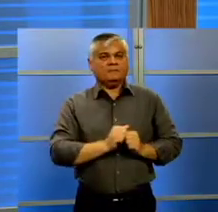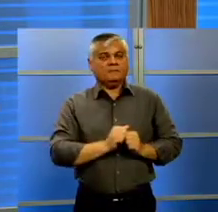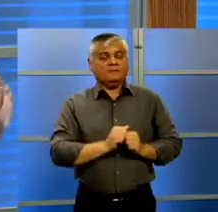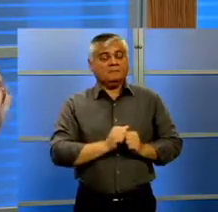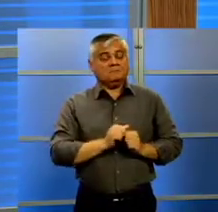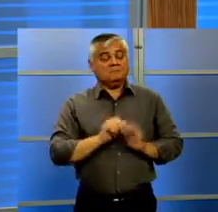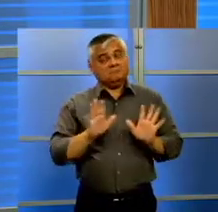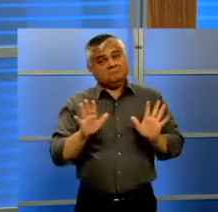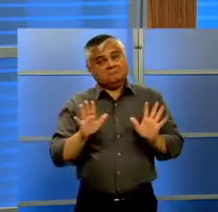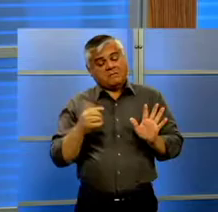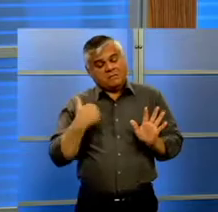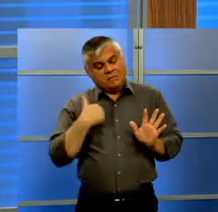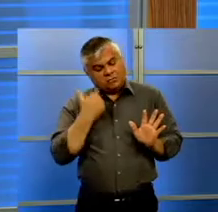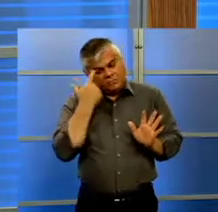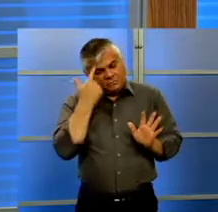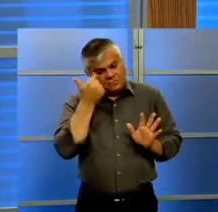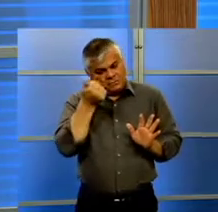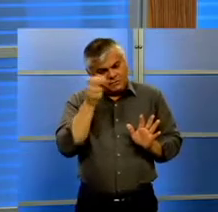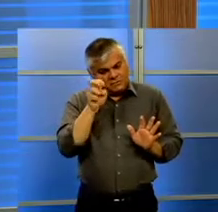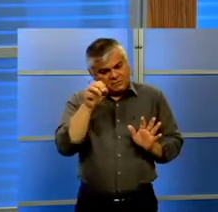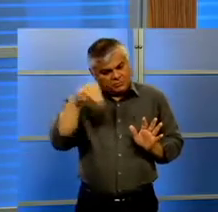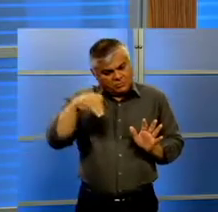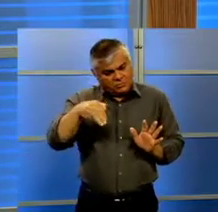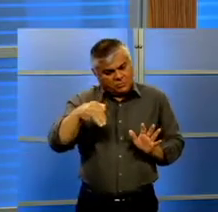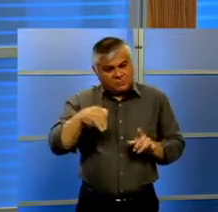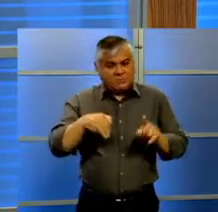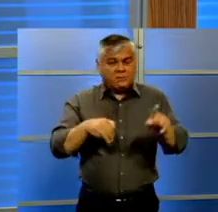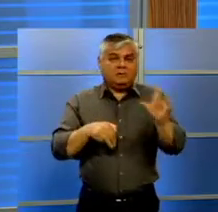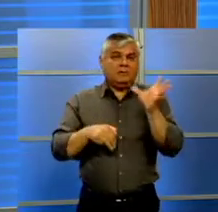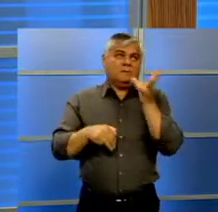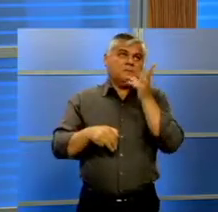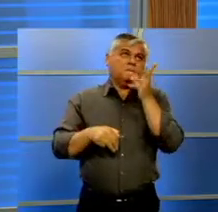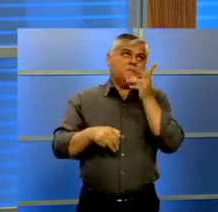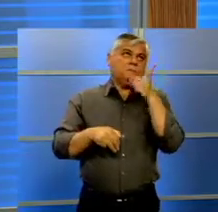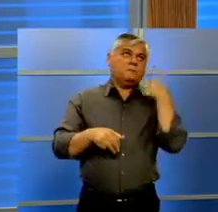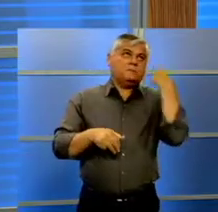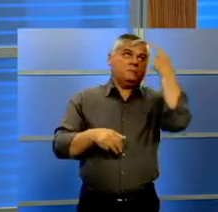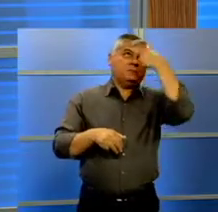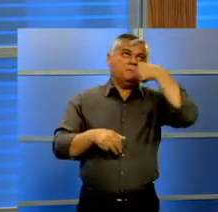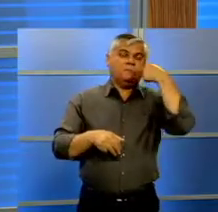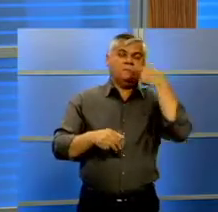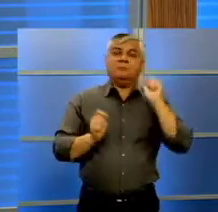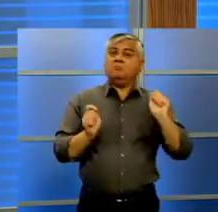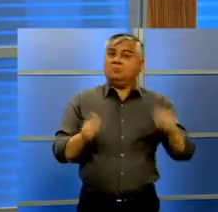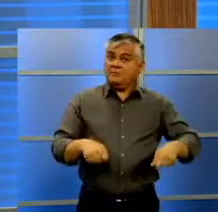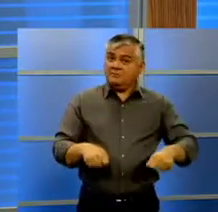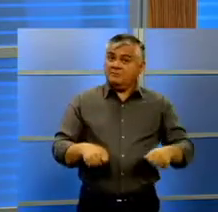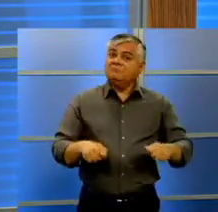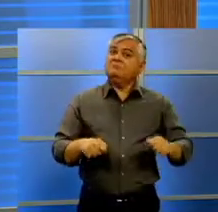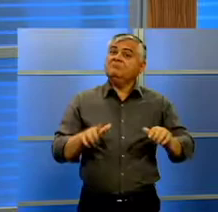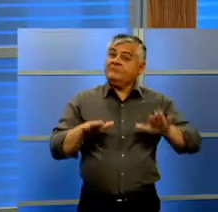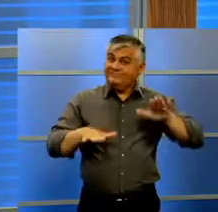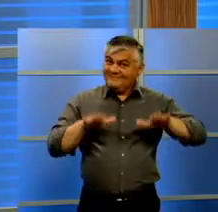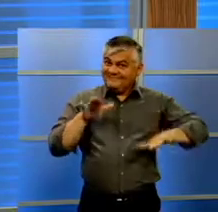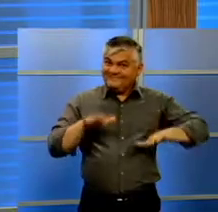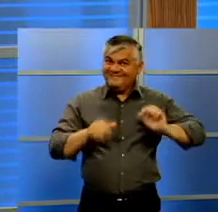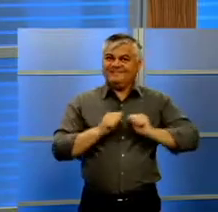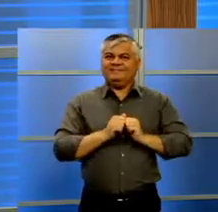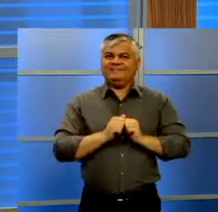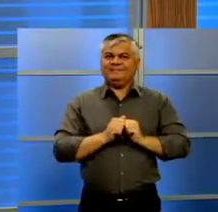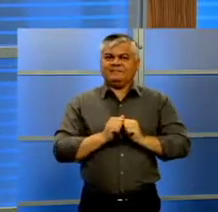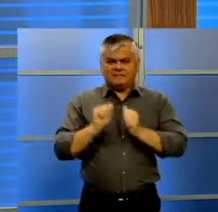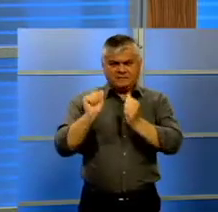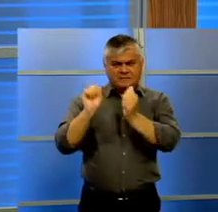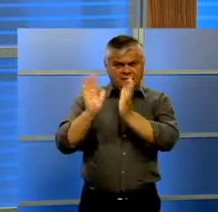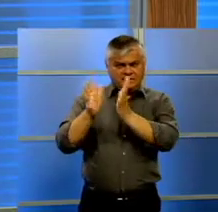mim signifique 15 minutos, para você pode significar 1 hora ou até mais, não é verdade? Será que na